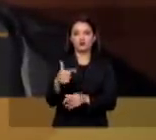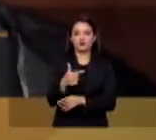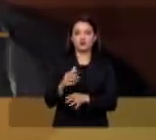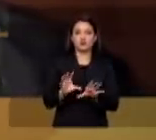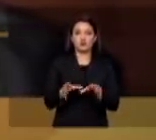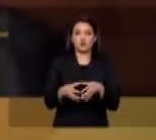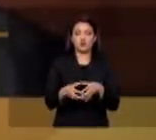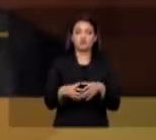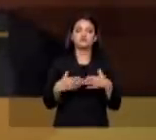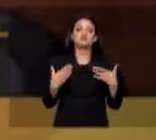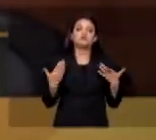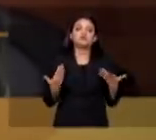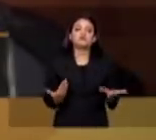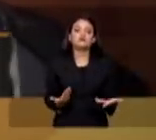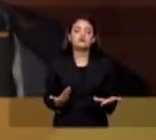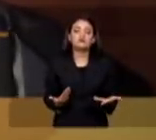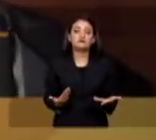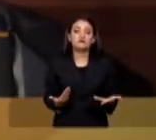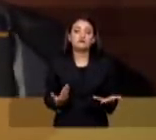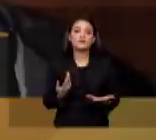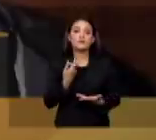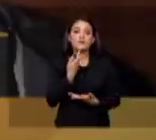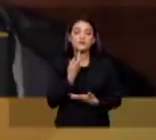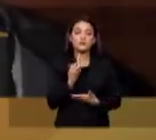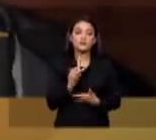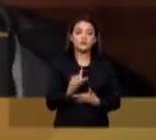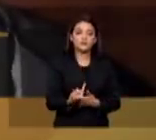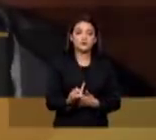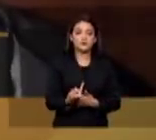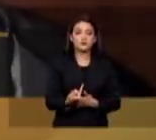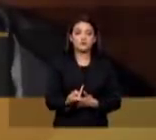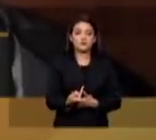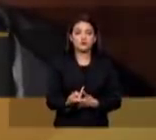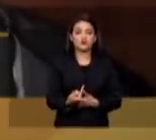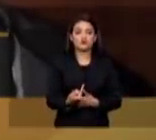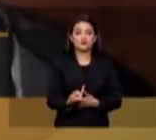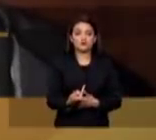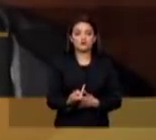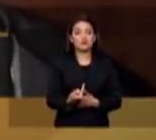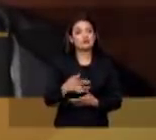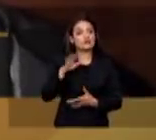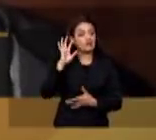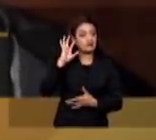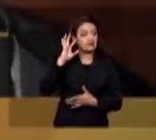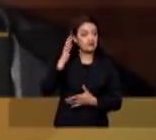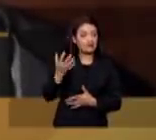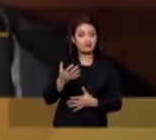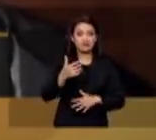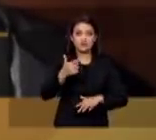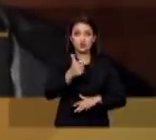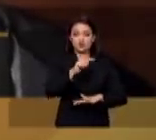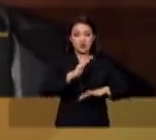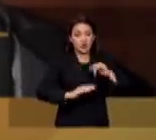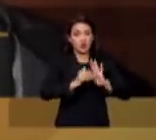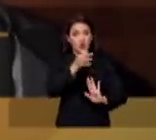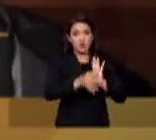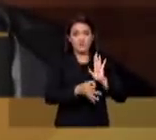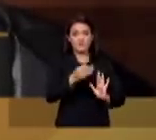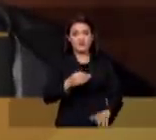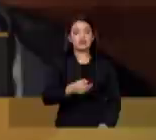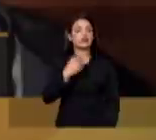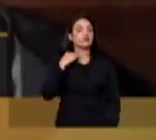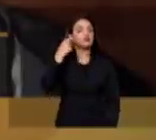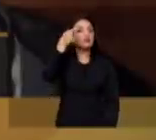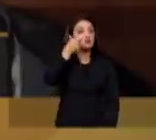turma. Digo no ponto que as alegações de incompetência do juiz e de suspeição do magistrado têm